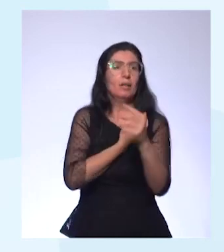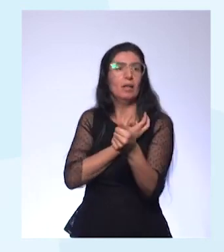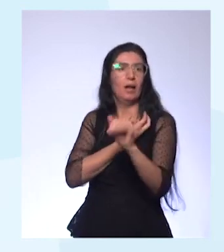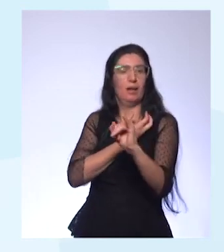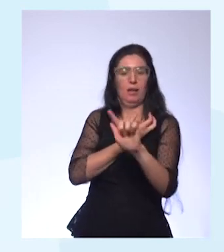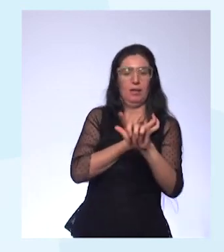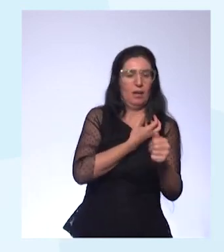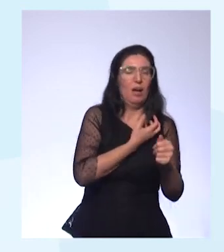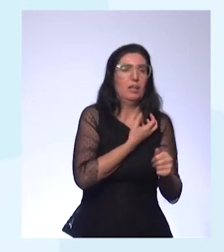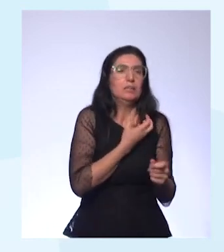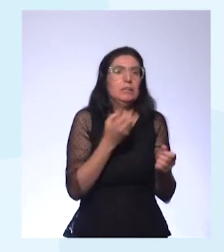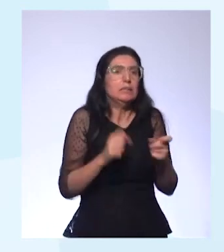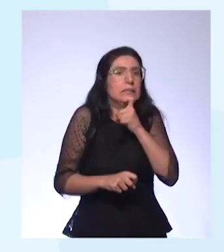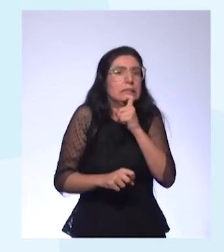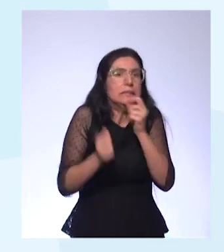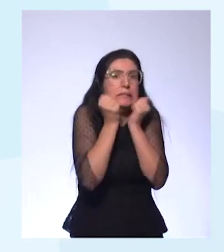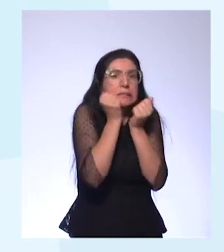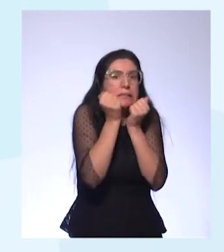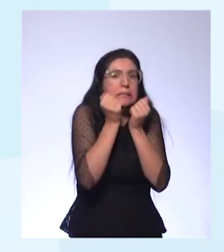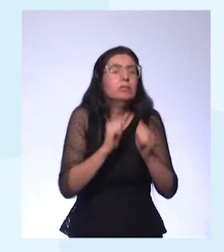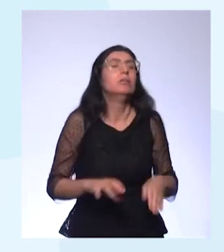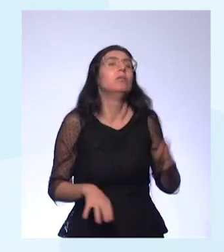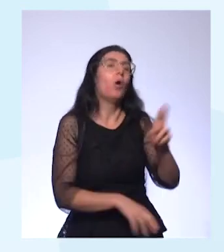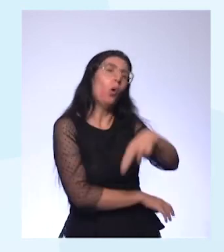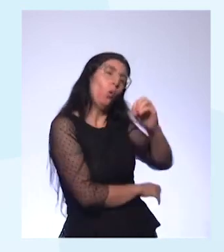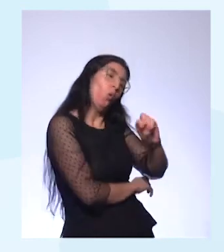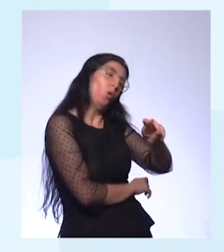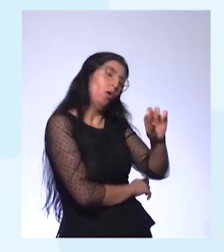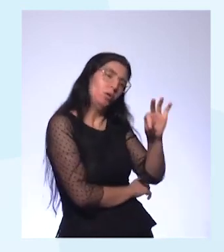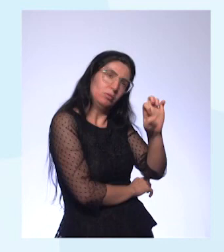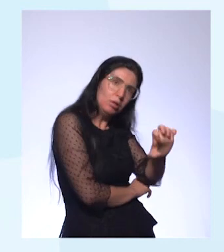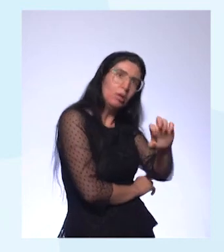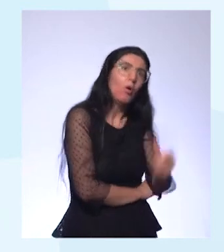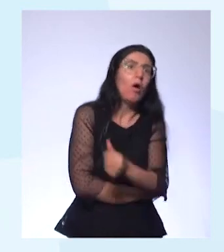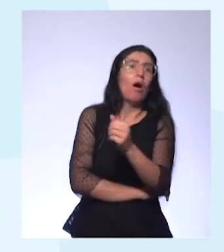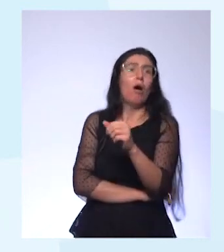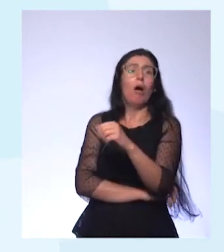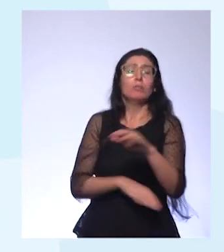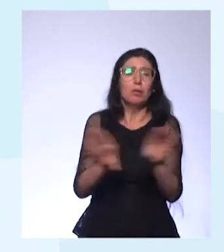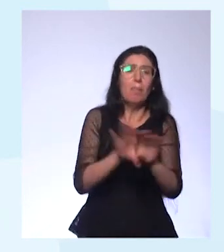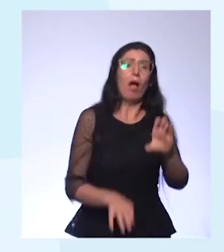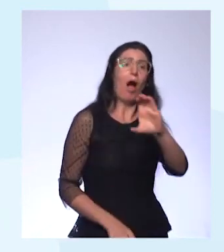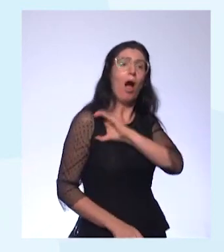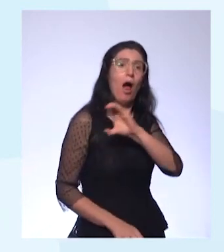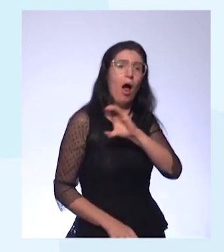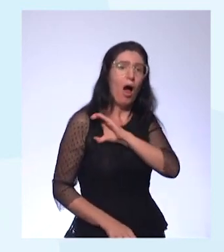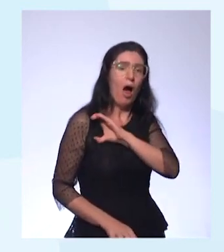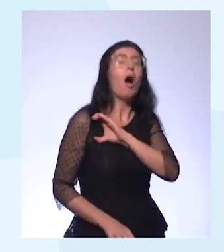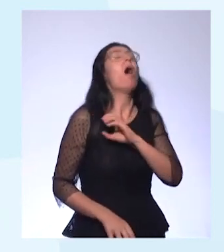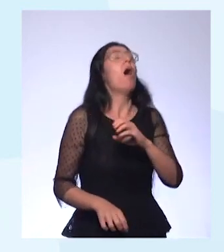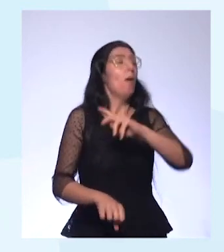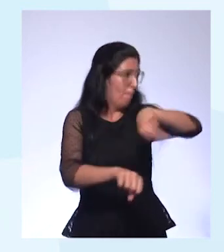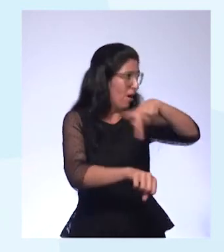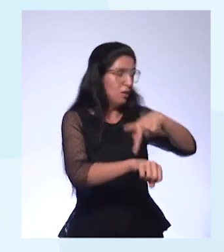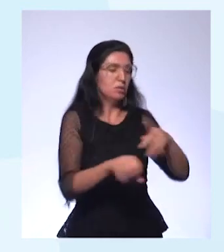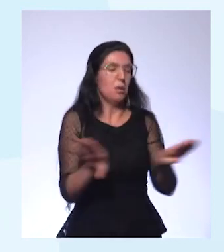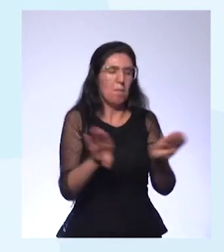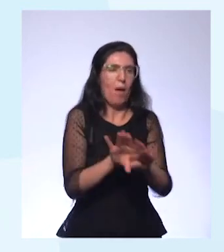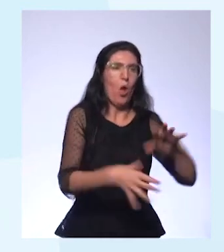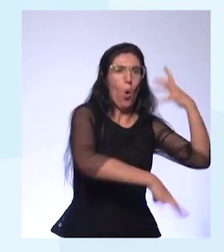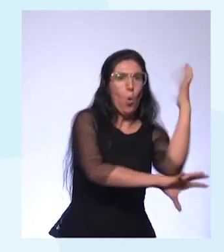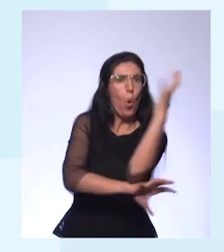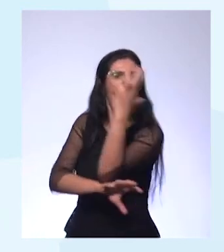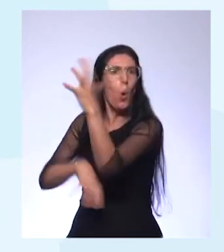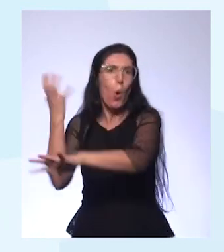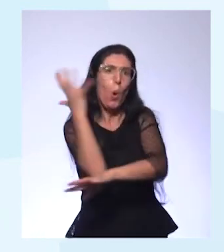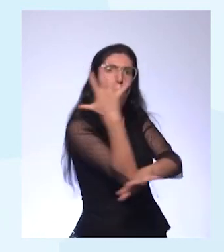regiões frias também, né, como, por exemplo, no norte do Alasca, também no Canadá tem muita dessa vegetação. A